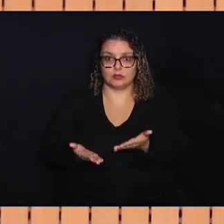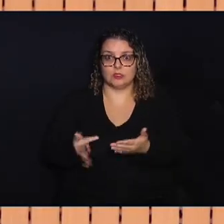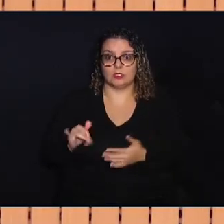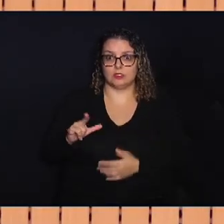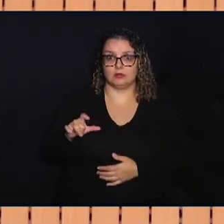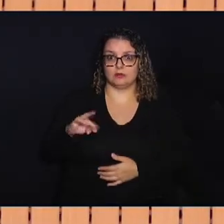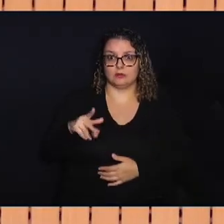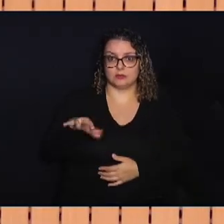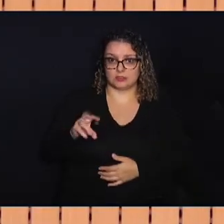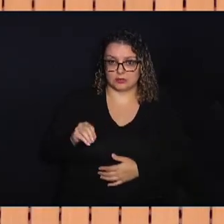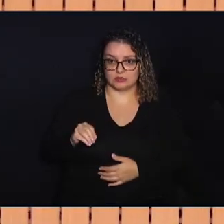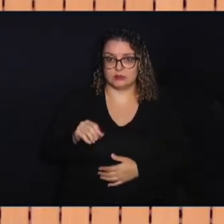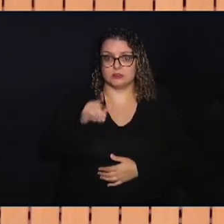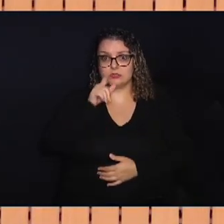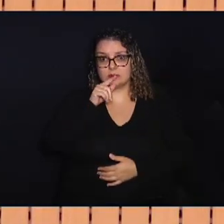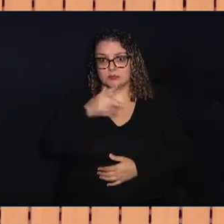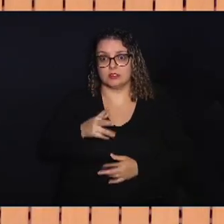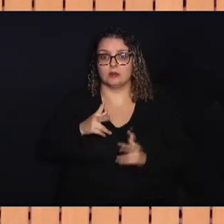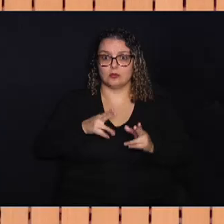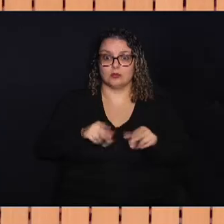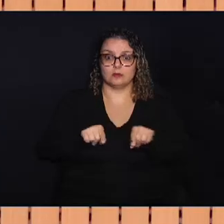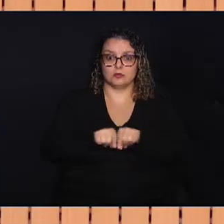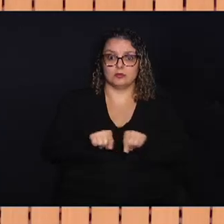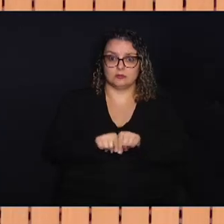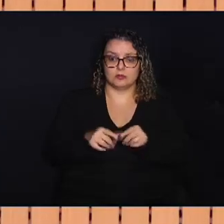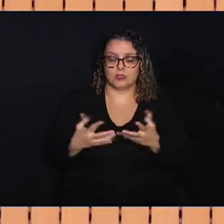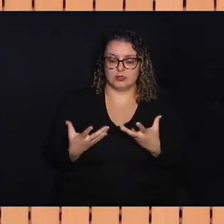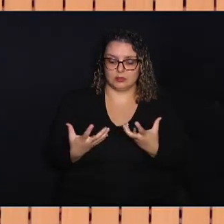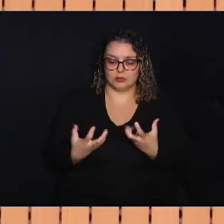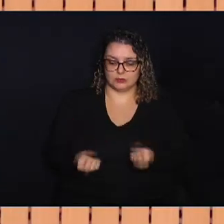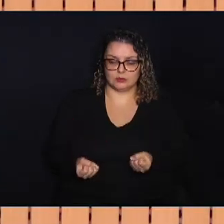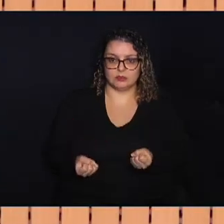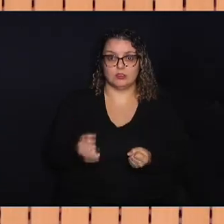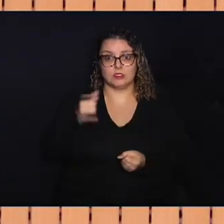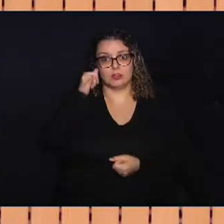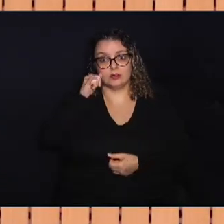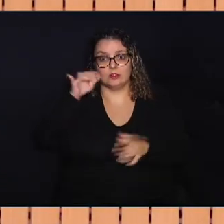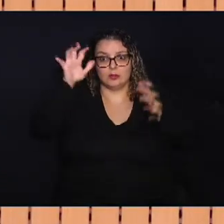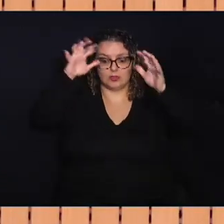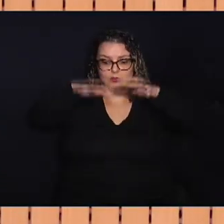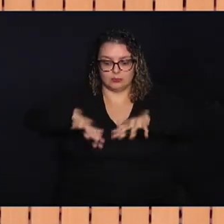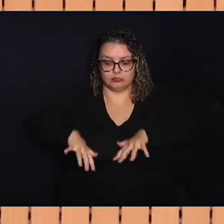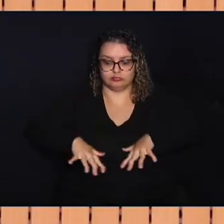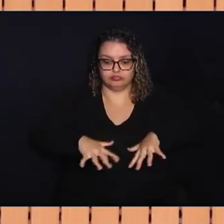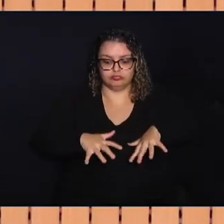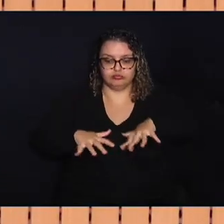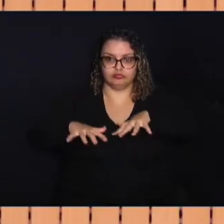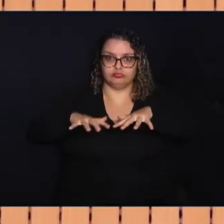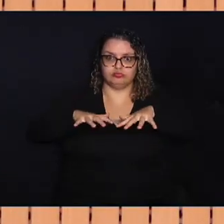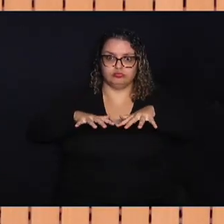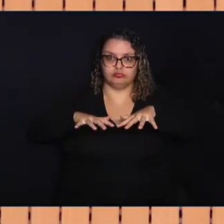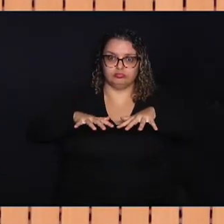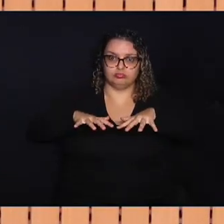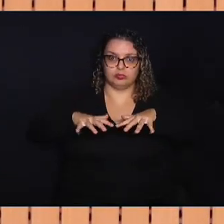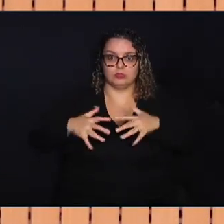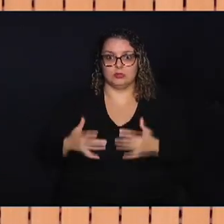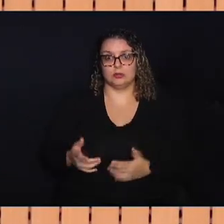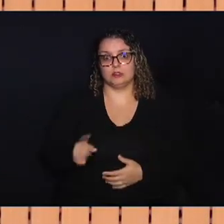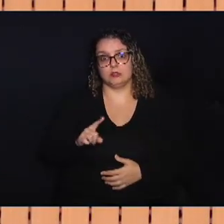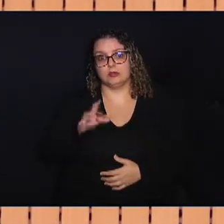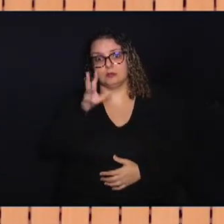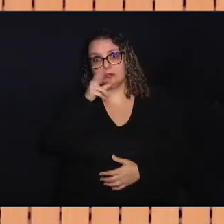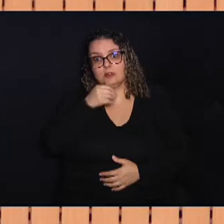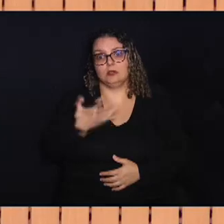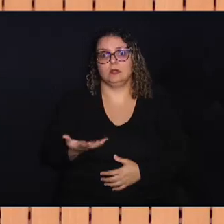filtração dessa água, como também absorvendo, evitando que ela seja drenada muito rapidamente e